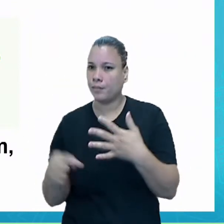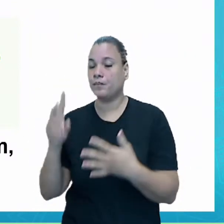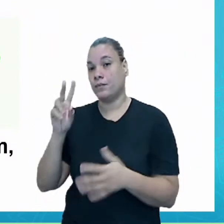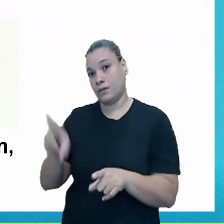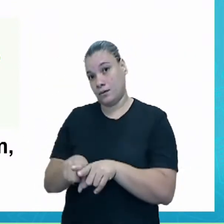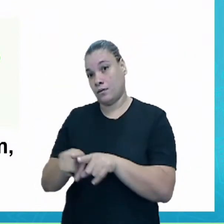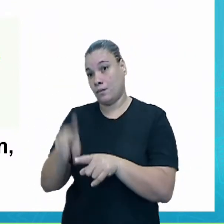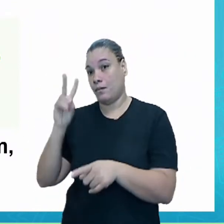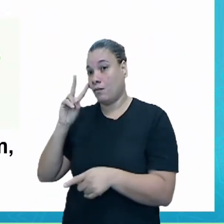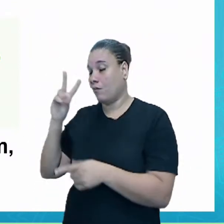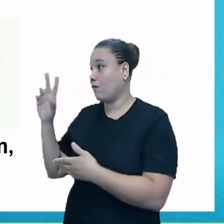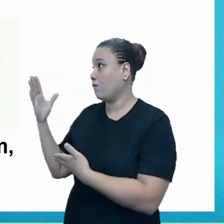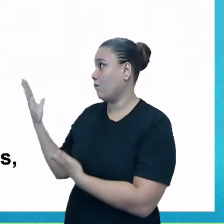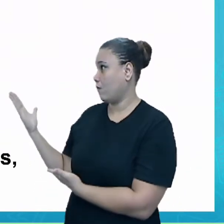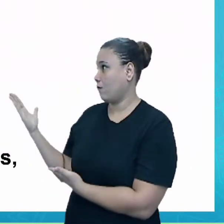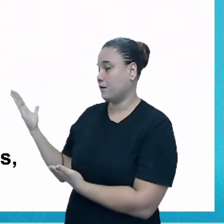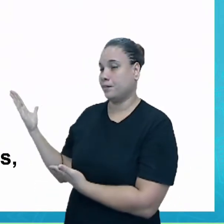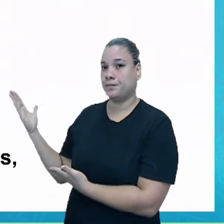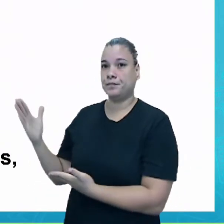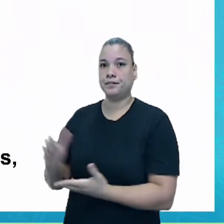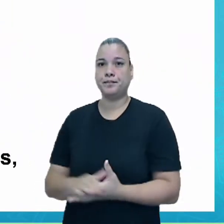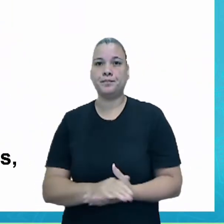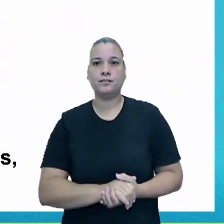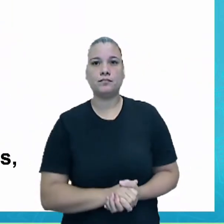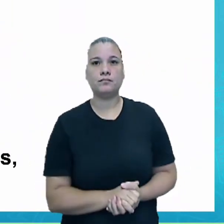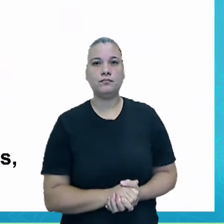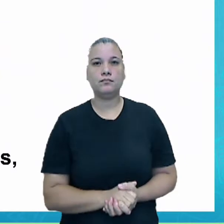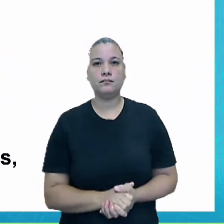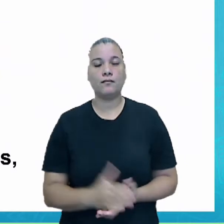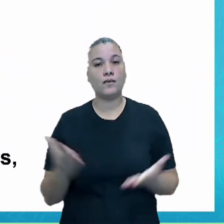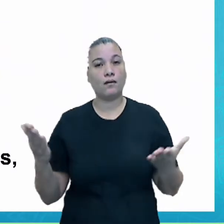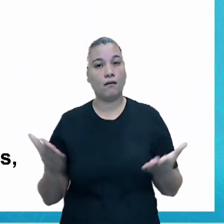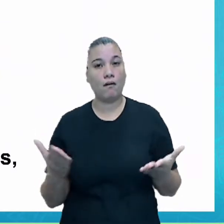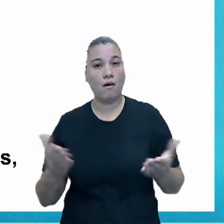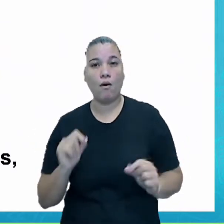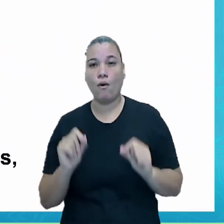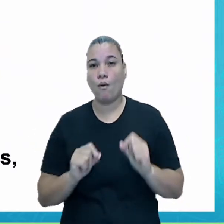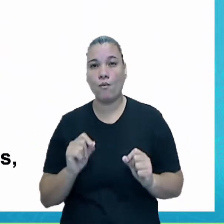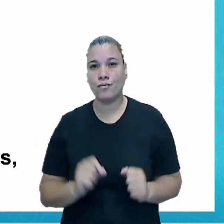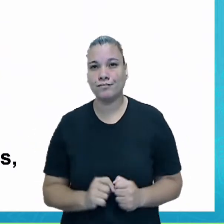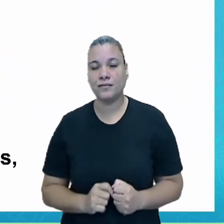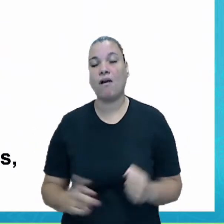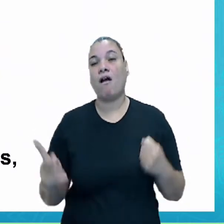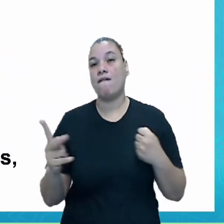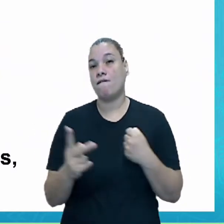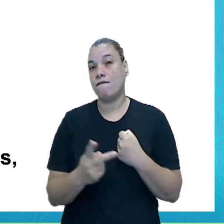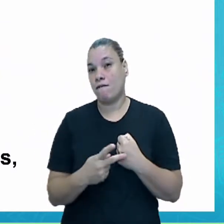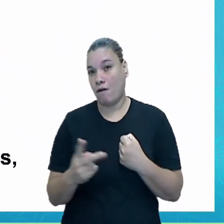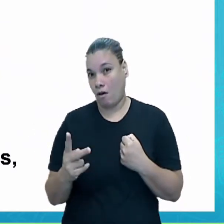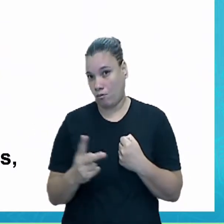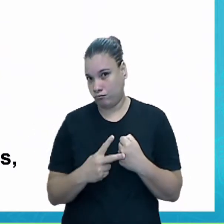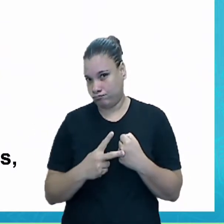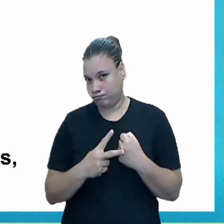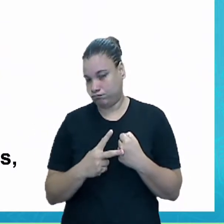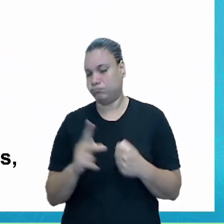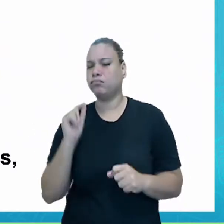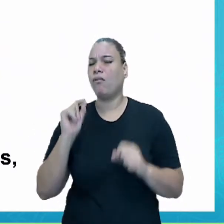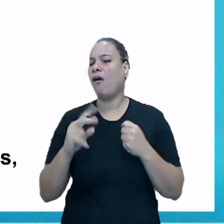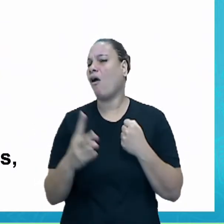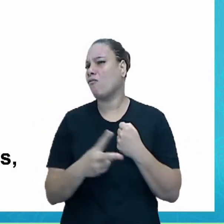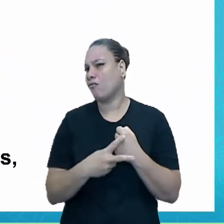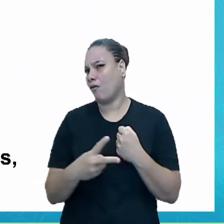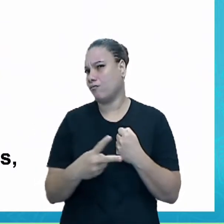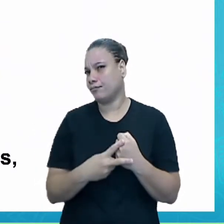concreto, abstrato e coletivo. Agora eu tenho o verbo. Sim, o verbo é a palavra que vai indicar